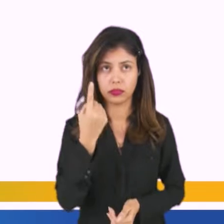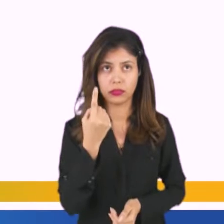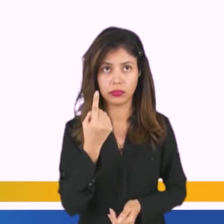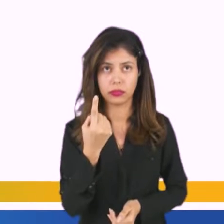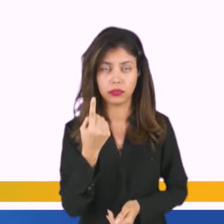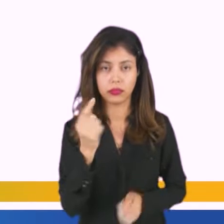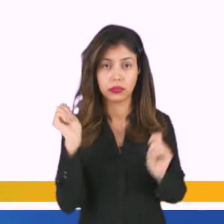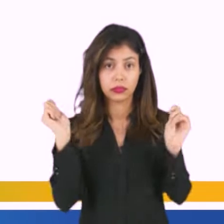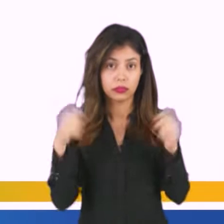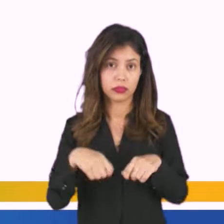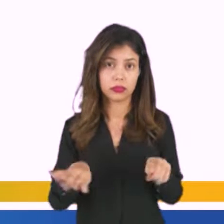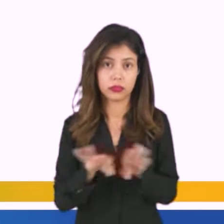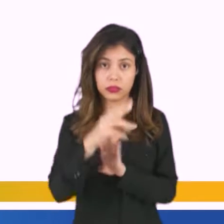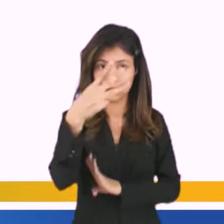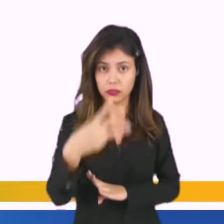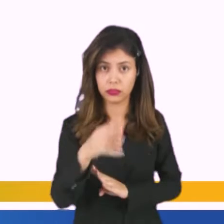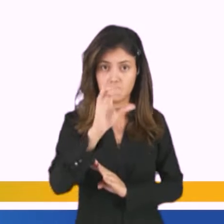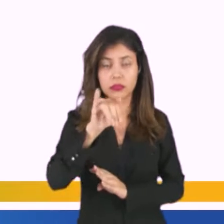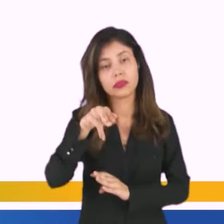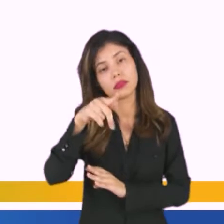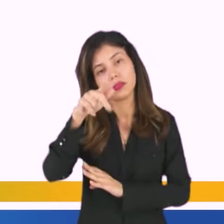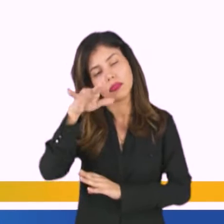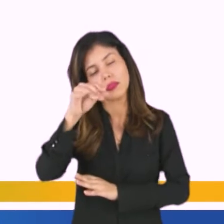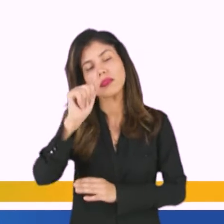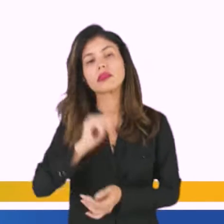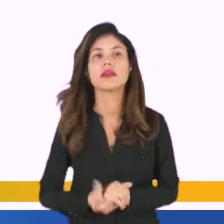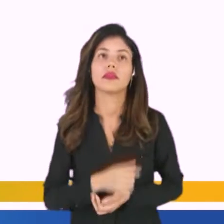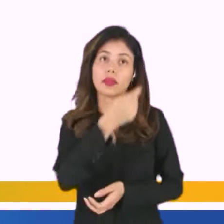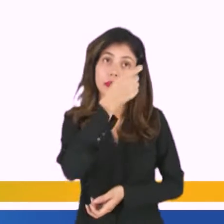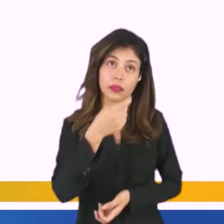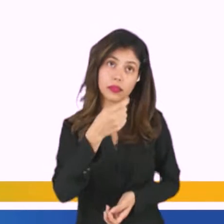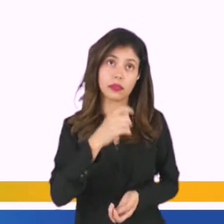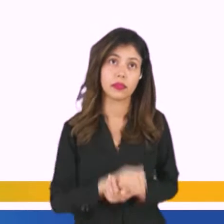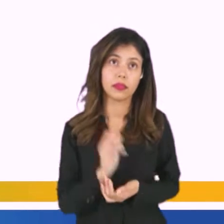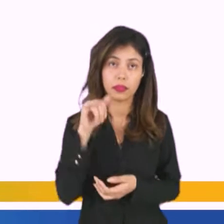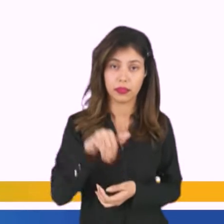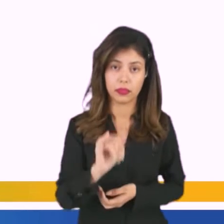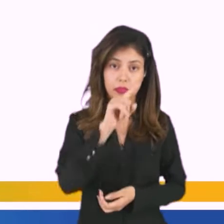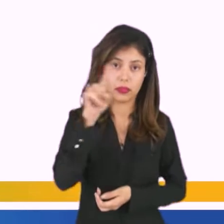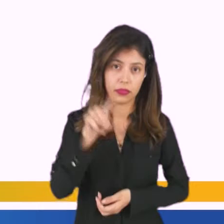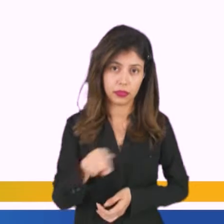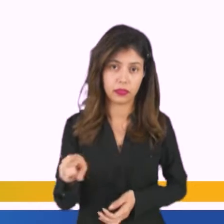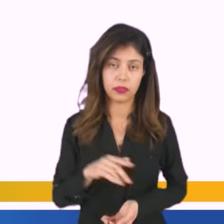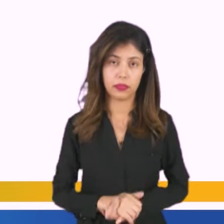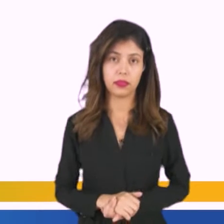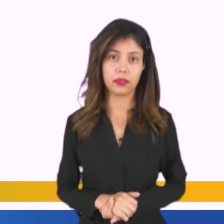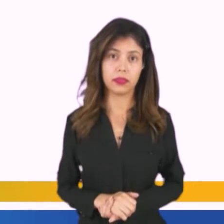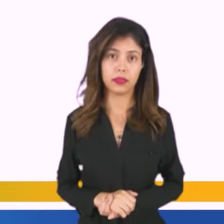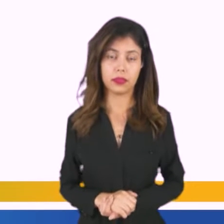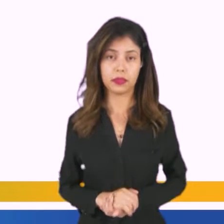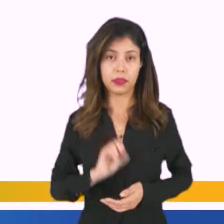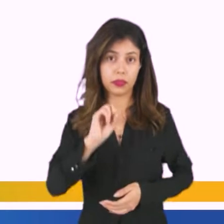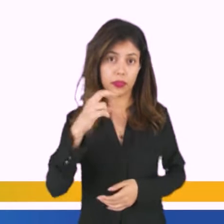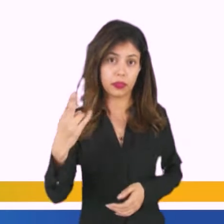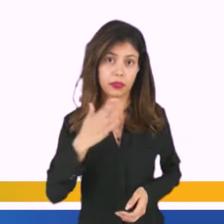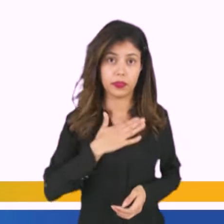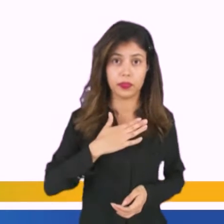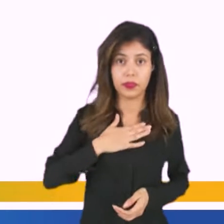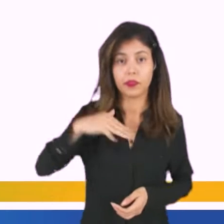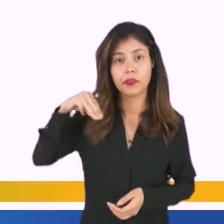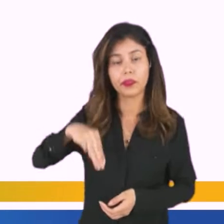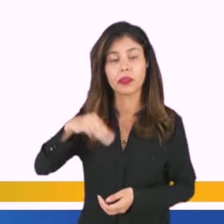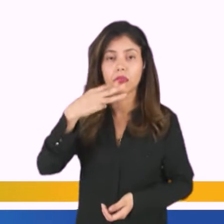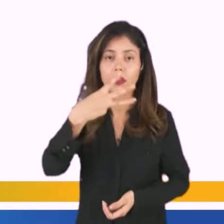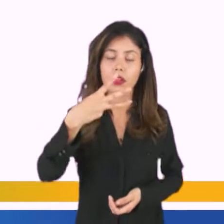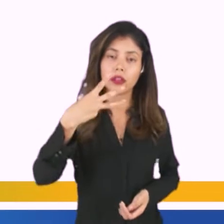sua vez, são 3 incógnitas, x, y e z. Ou seja, meu